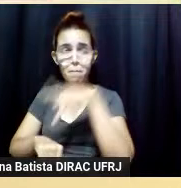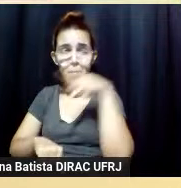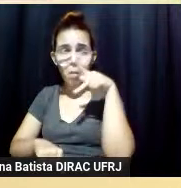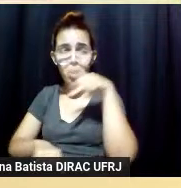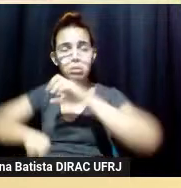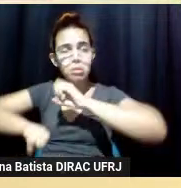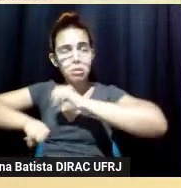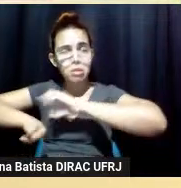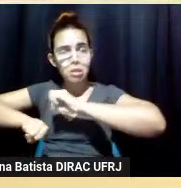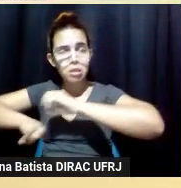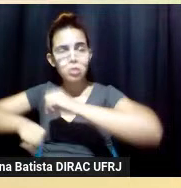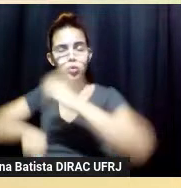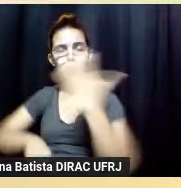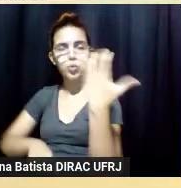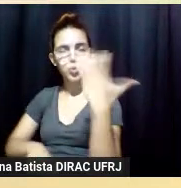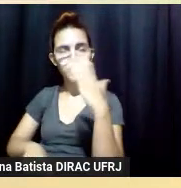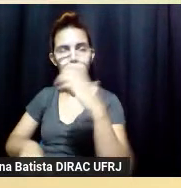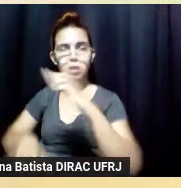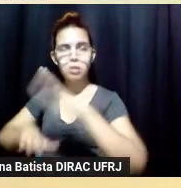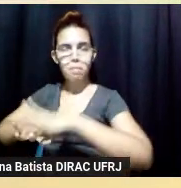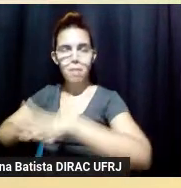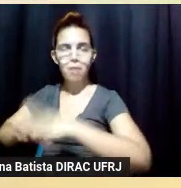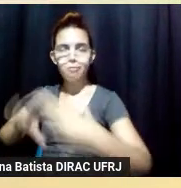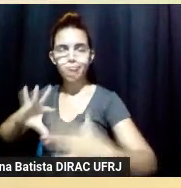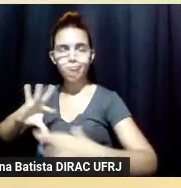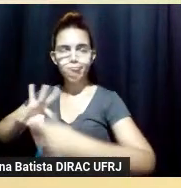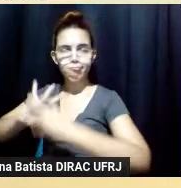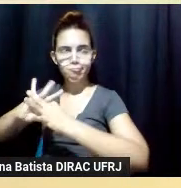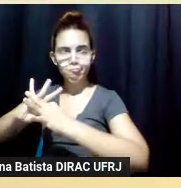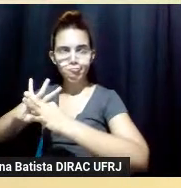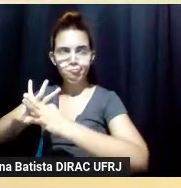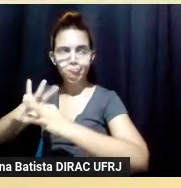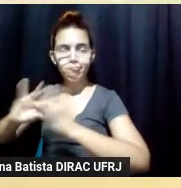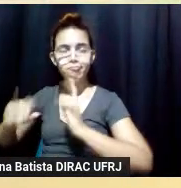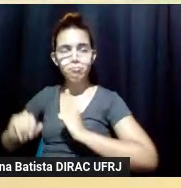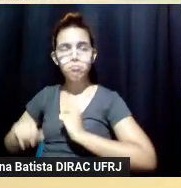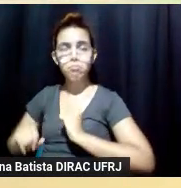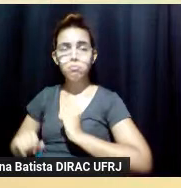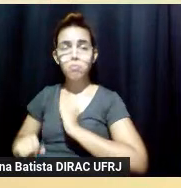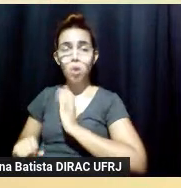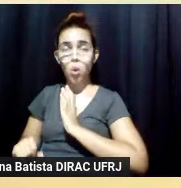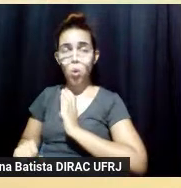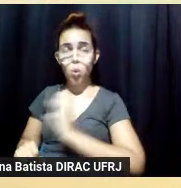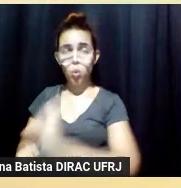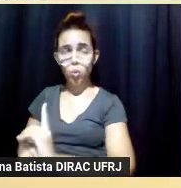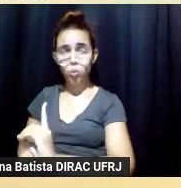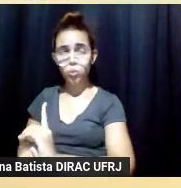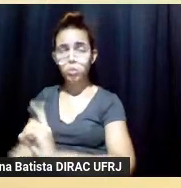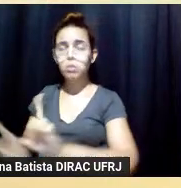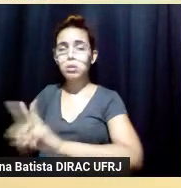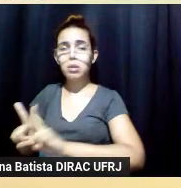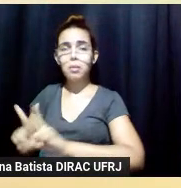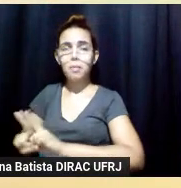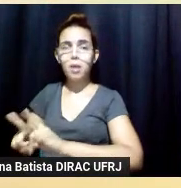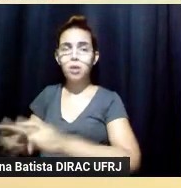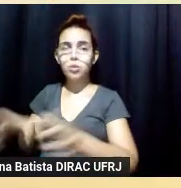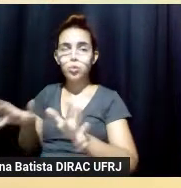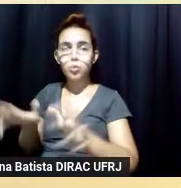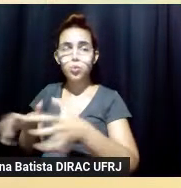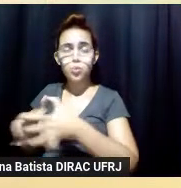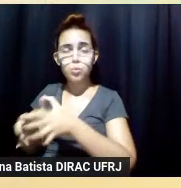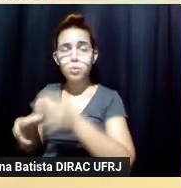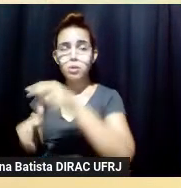ciências e matemática, eu estou na coordenação do grupo do NAI relacionada